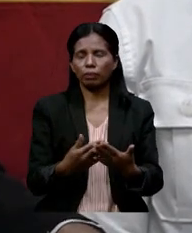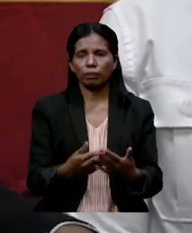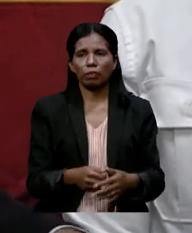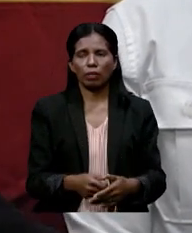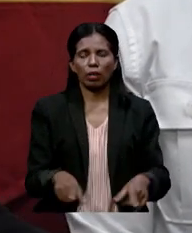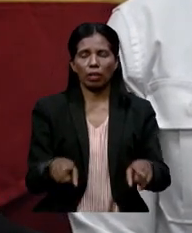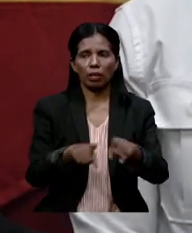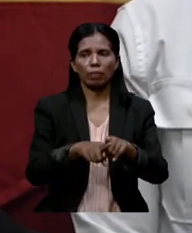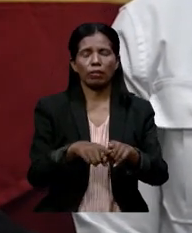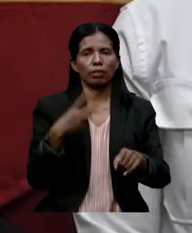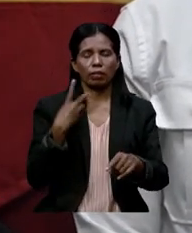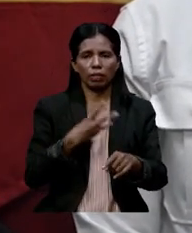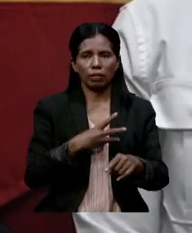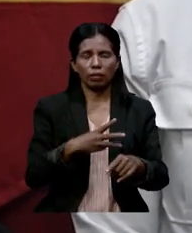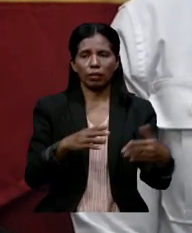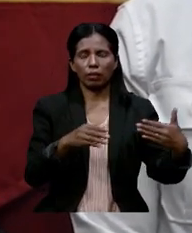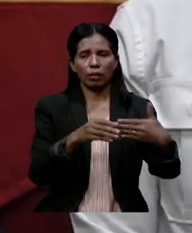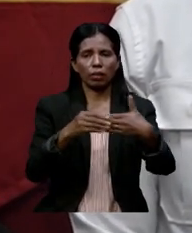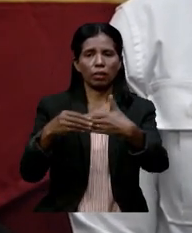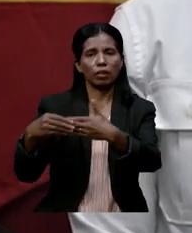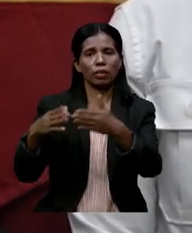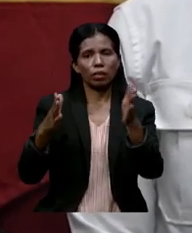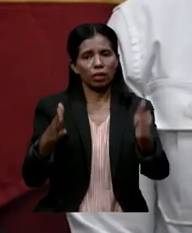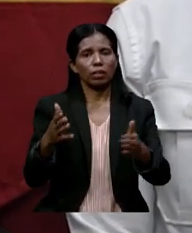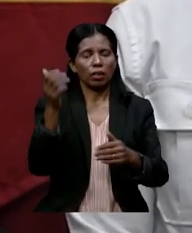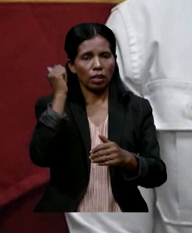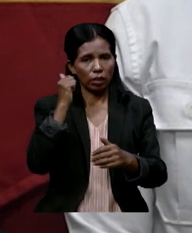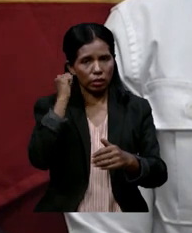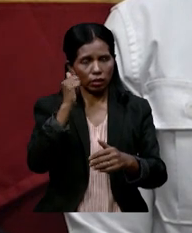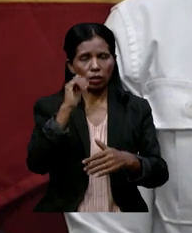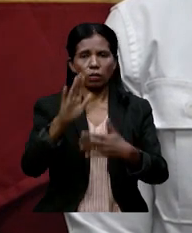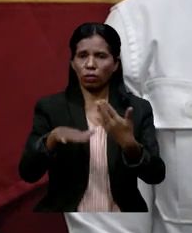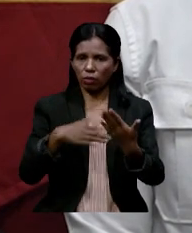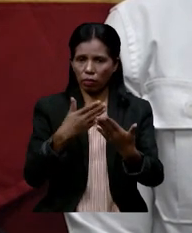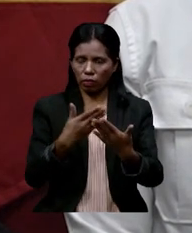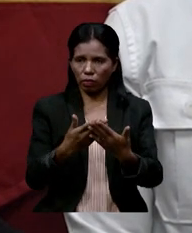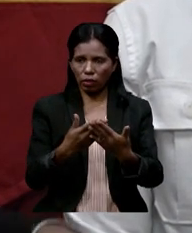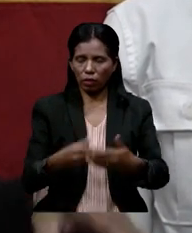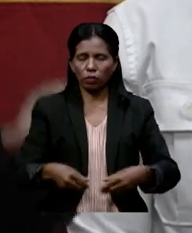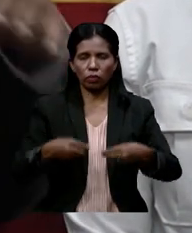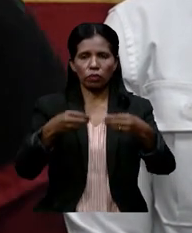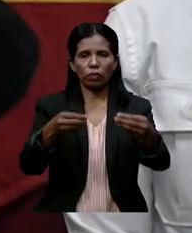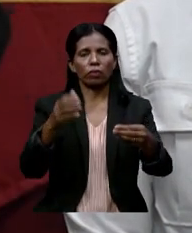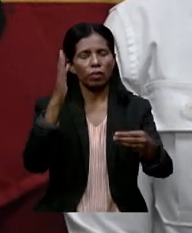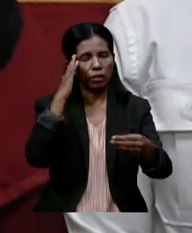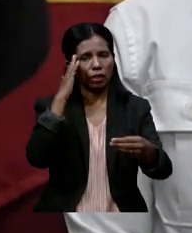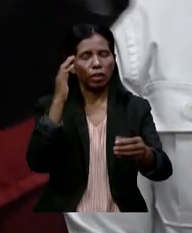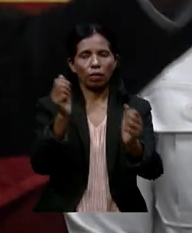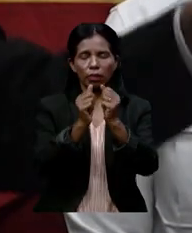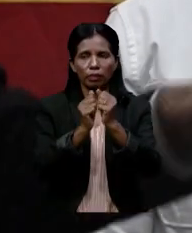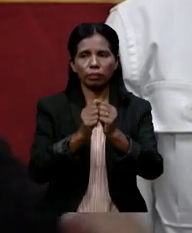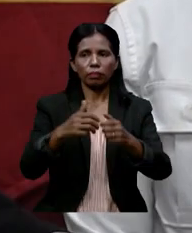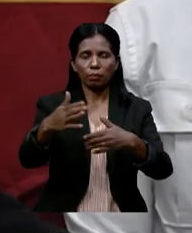serve ba líderes asiansira a tu Foarte ne va malu că te ia